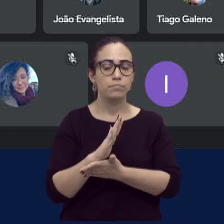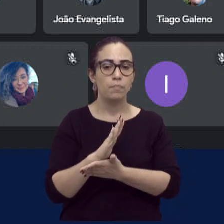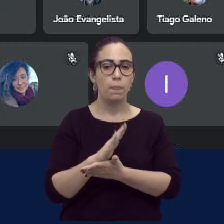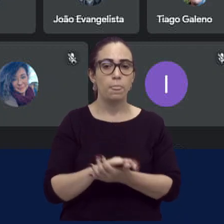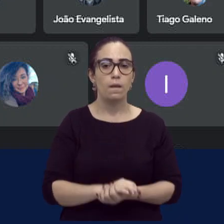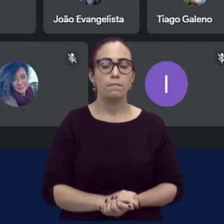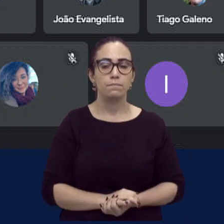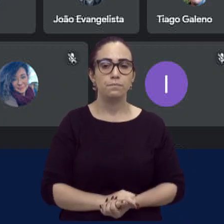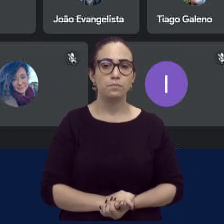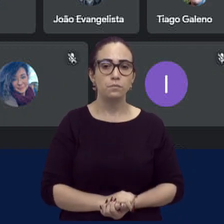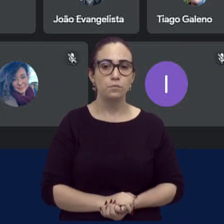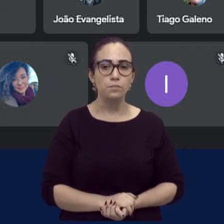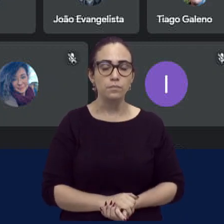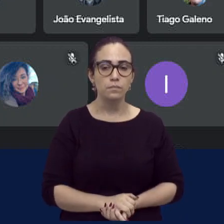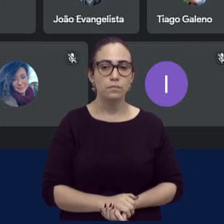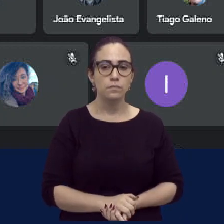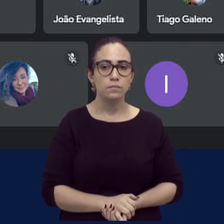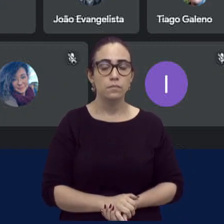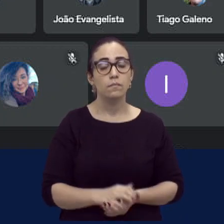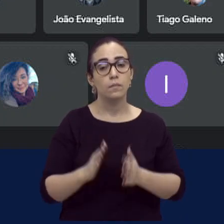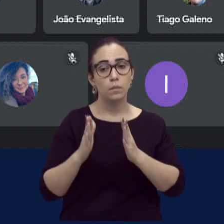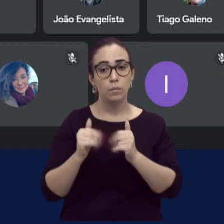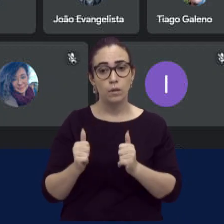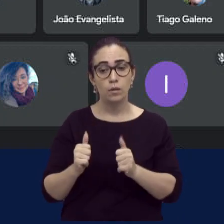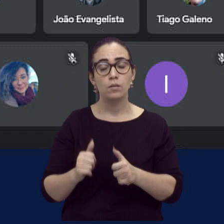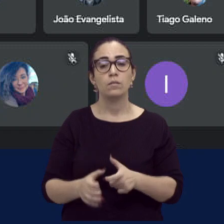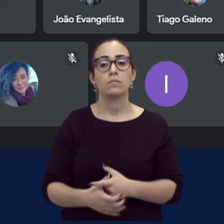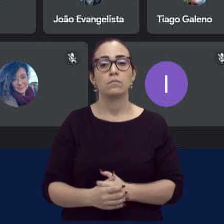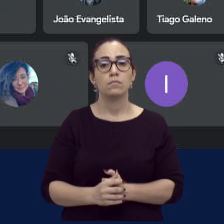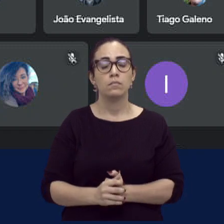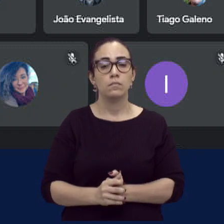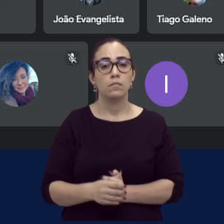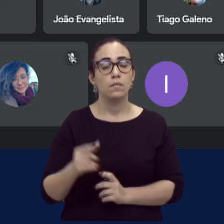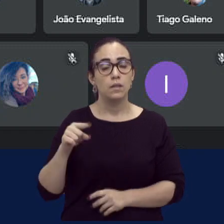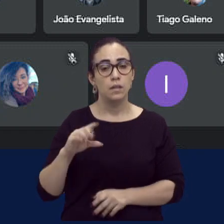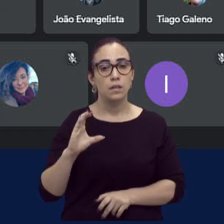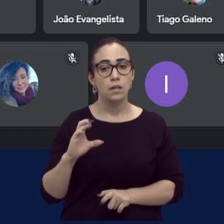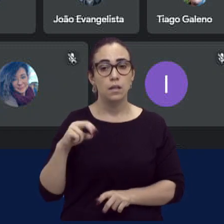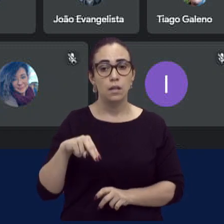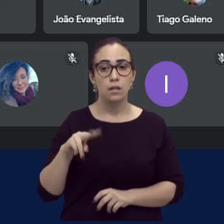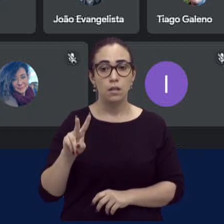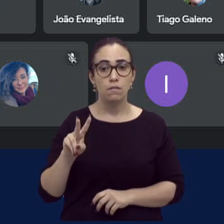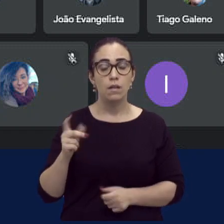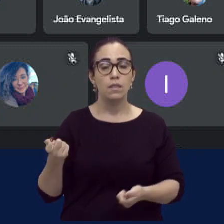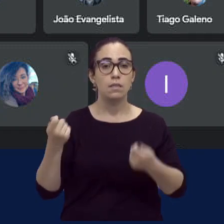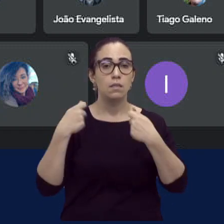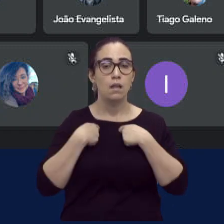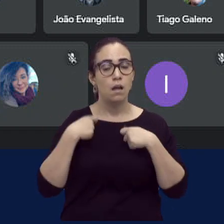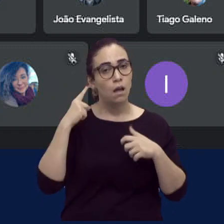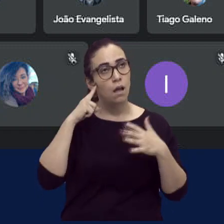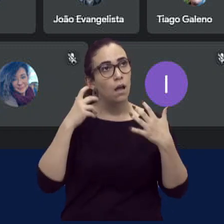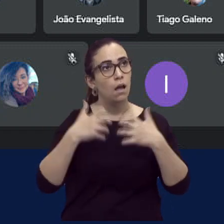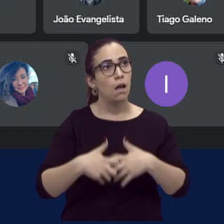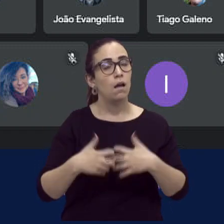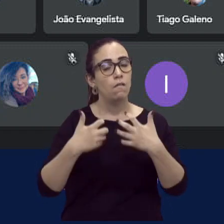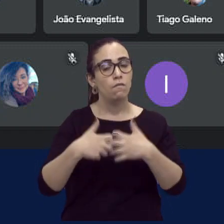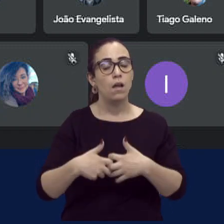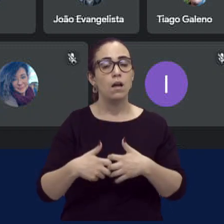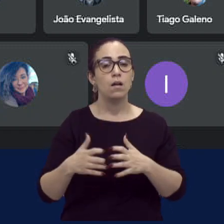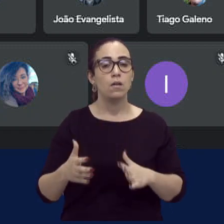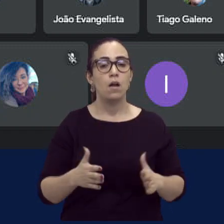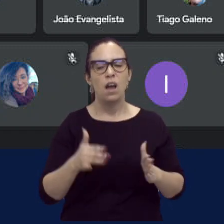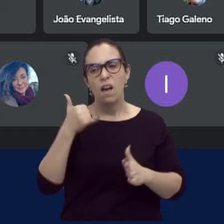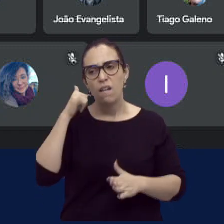a necessidade de resolver e você fez um pedido. A CNV, ela te encaminha para isso. Ela te encaminha para que